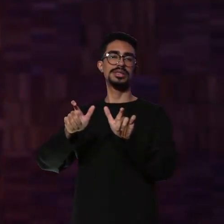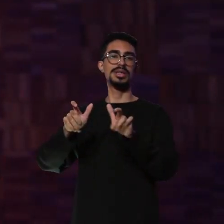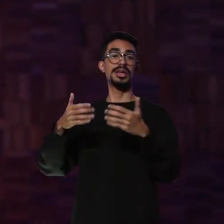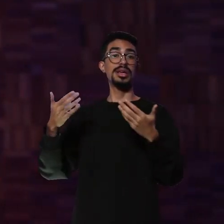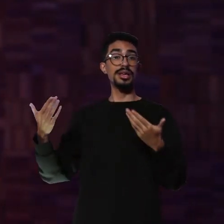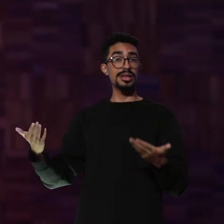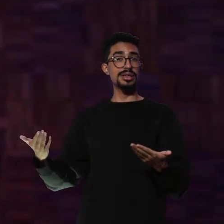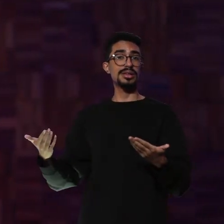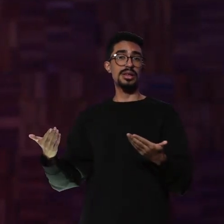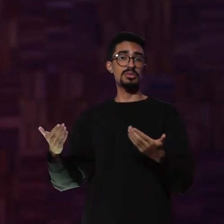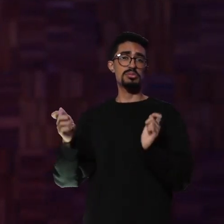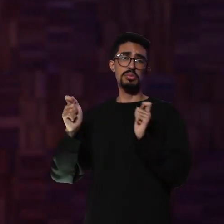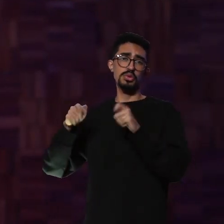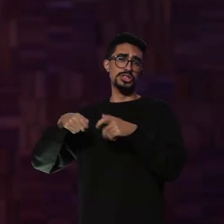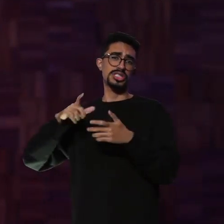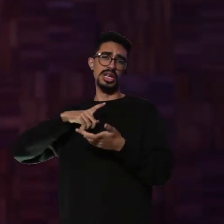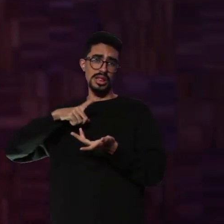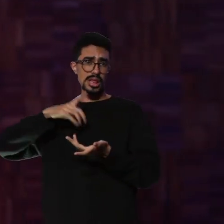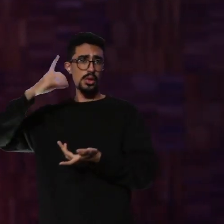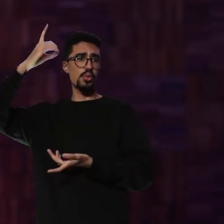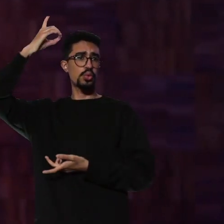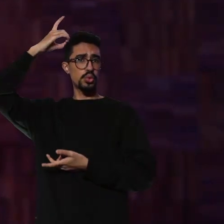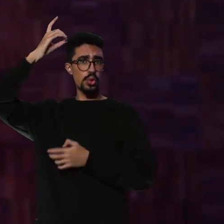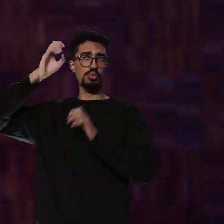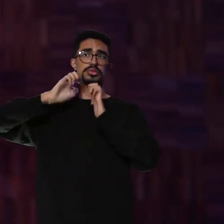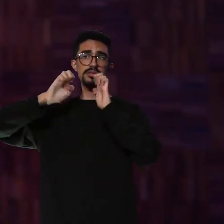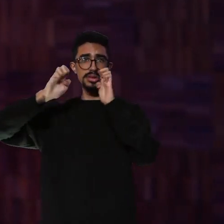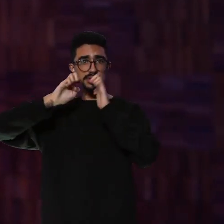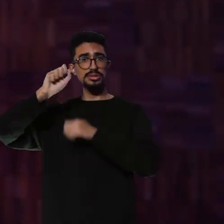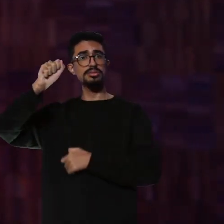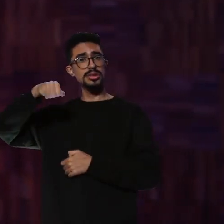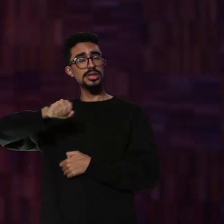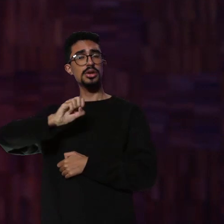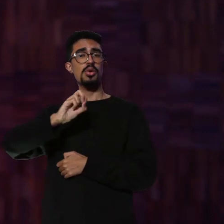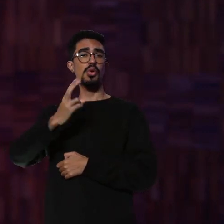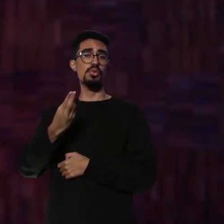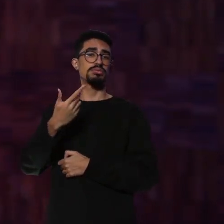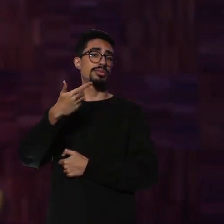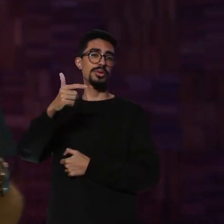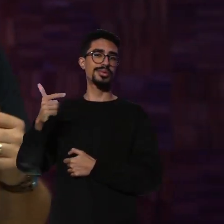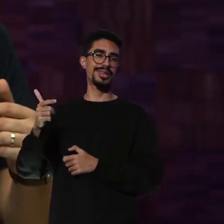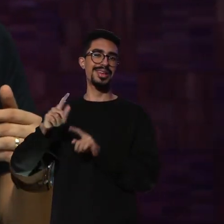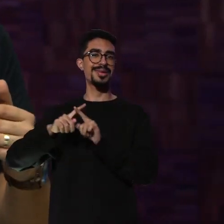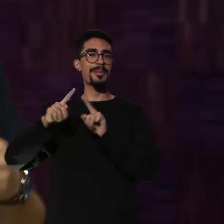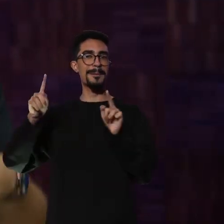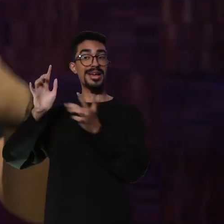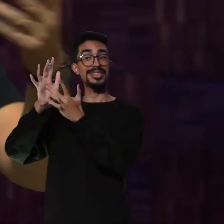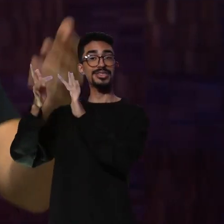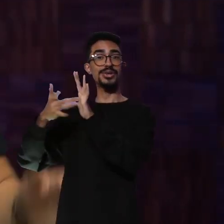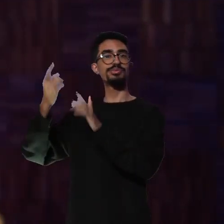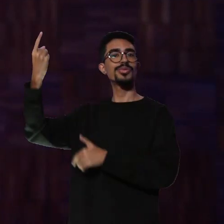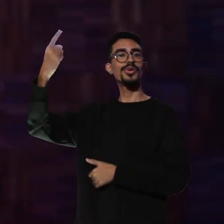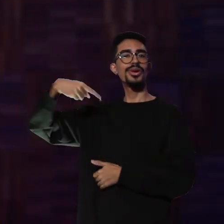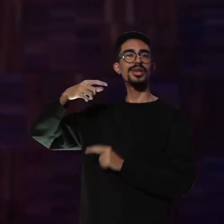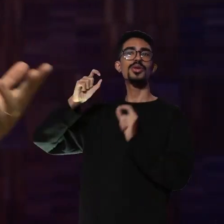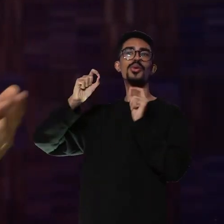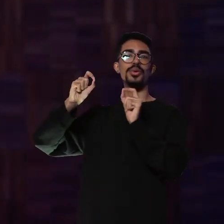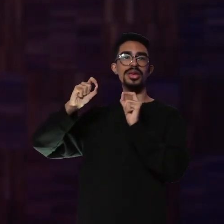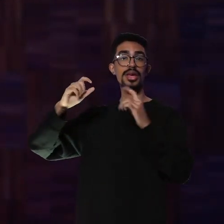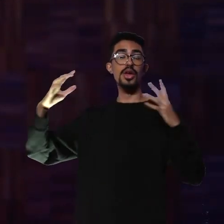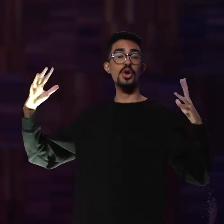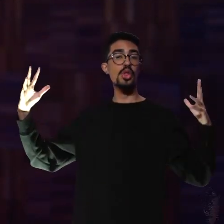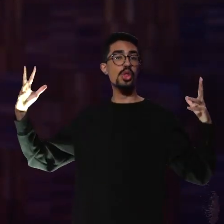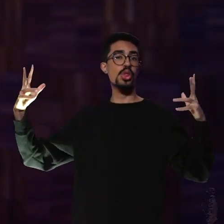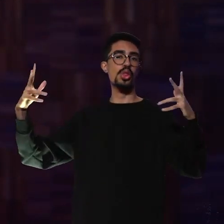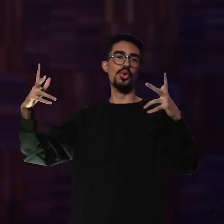mesmo não sendo alguém que tem esse dom de evangelismo, ou esse ministério de evangelismo, que venha falar de Jesus. Isso não nos